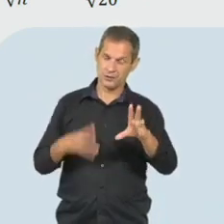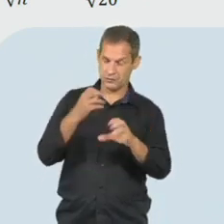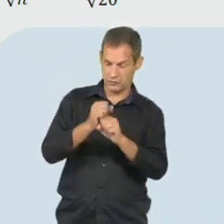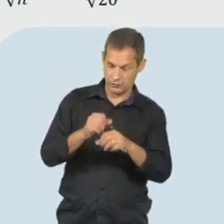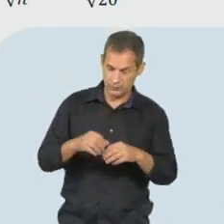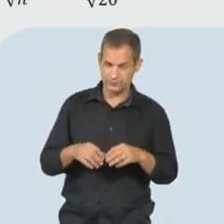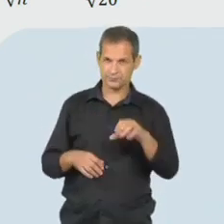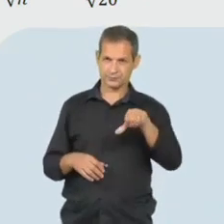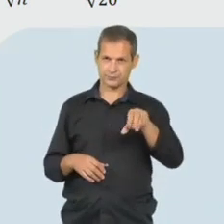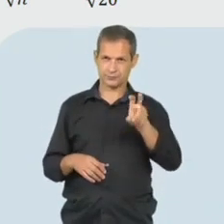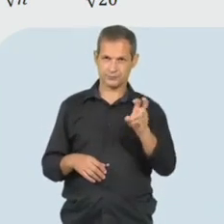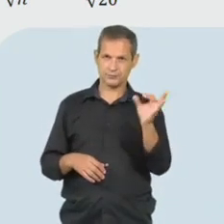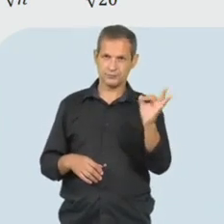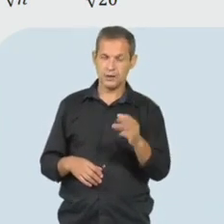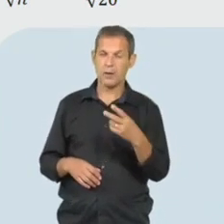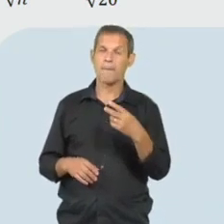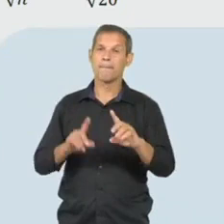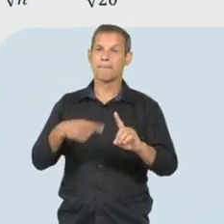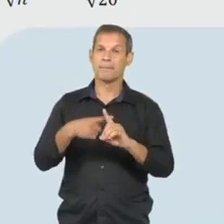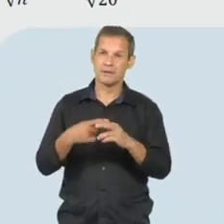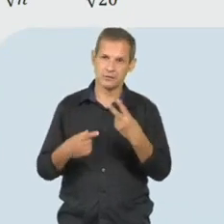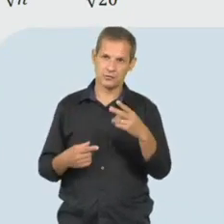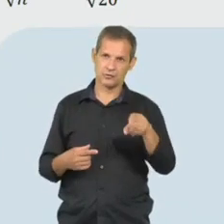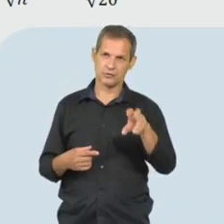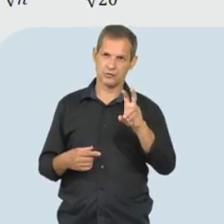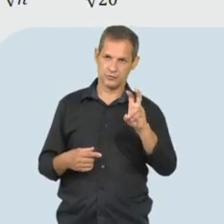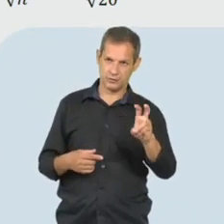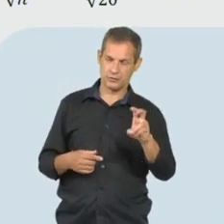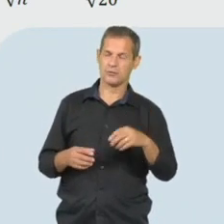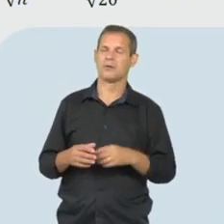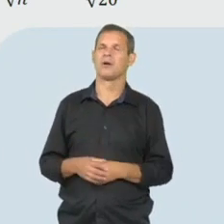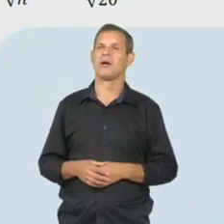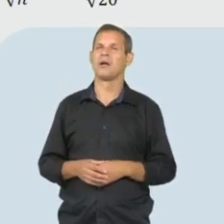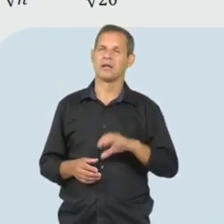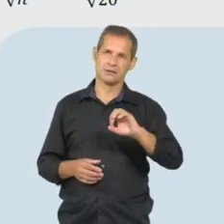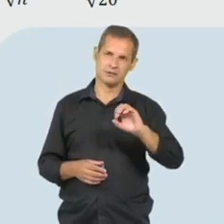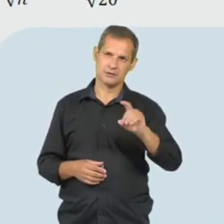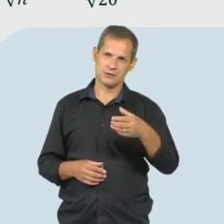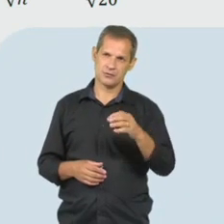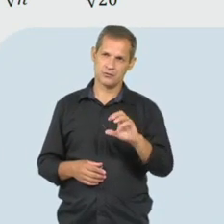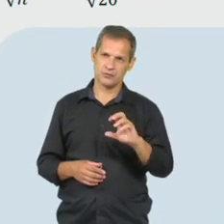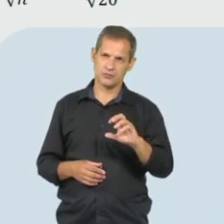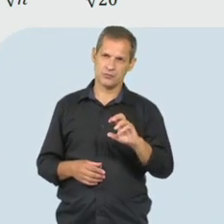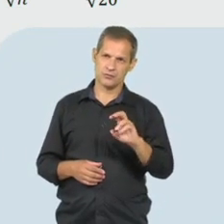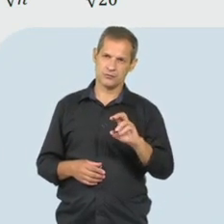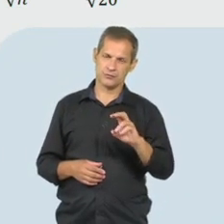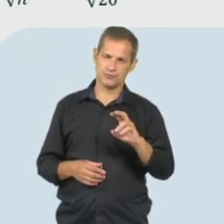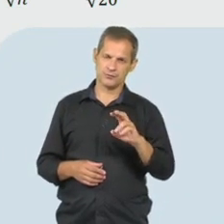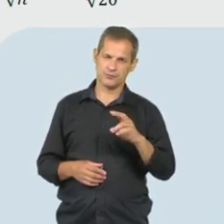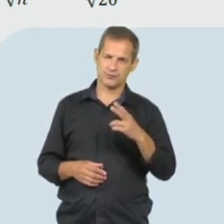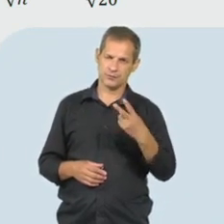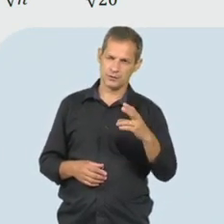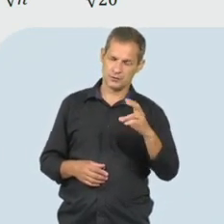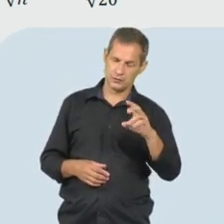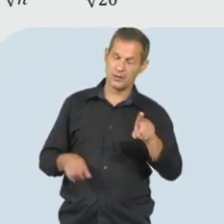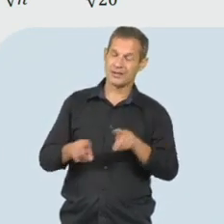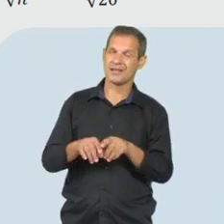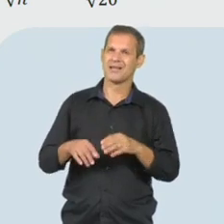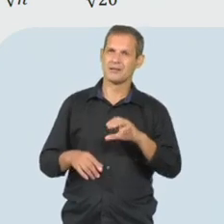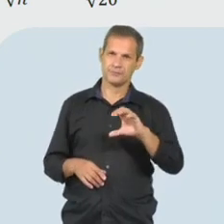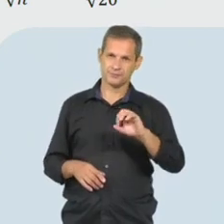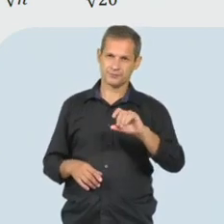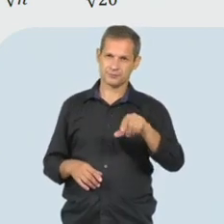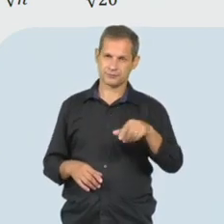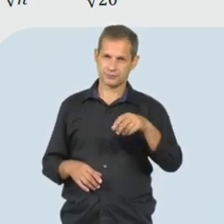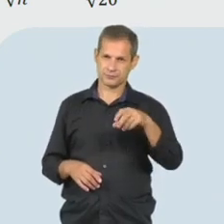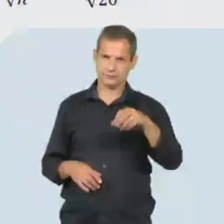esse 95% mais o 2,5%, é esse aqui, ó, 0,02 mais 0,95 que dá 0,975. Como é que eu encontro o Z